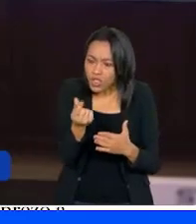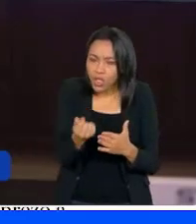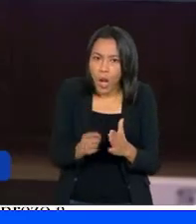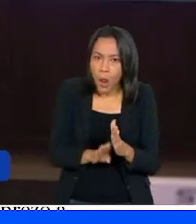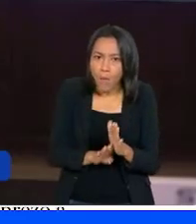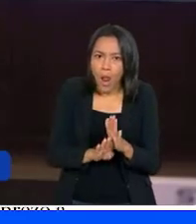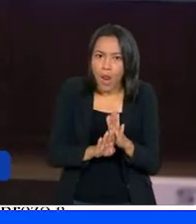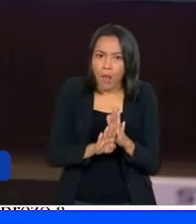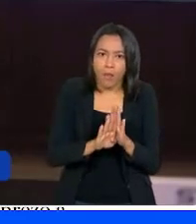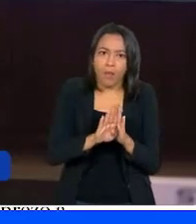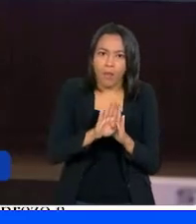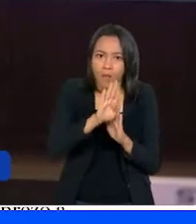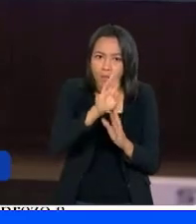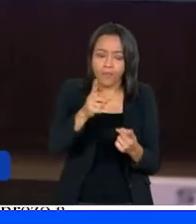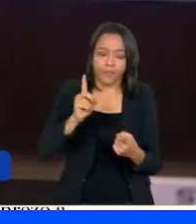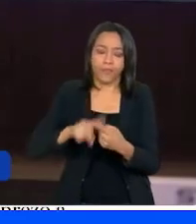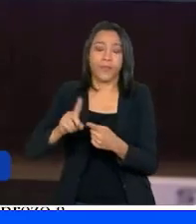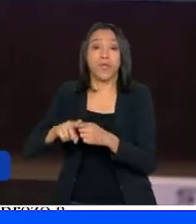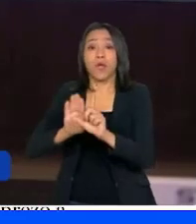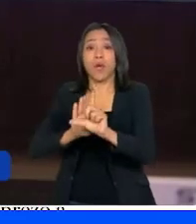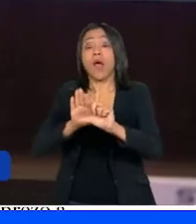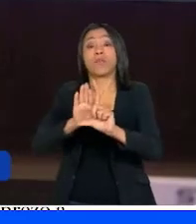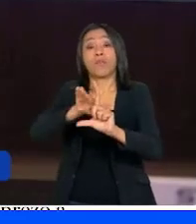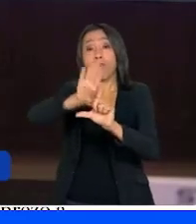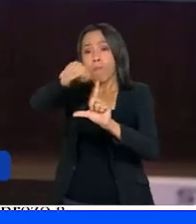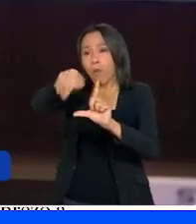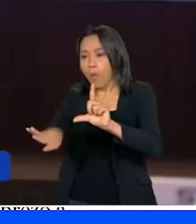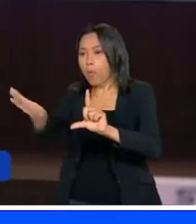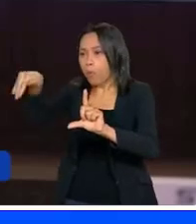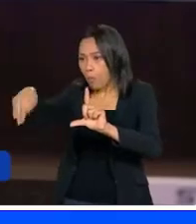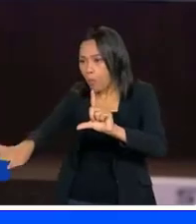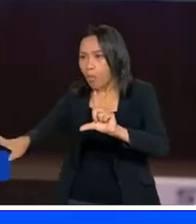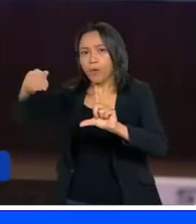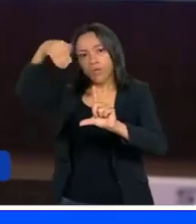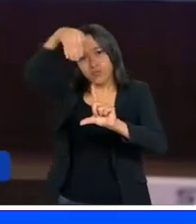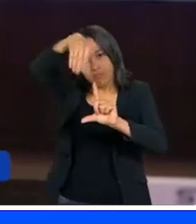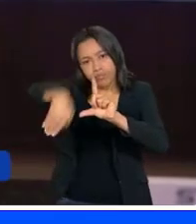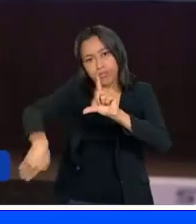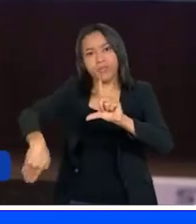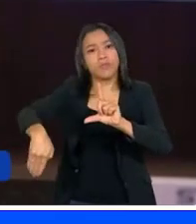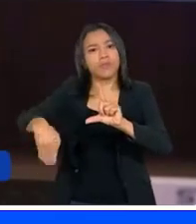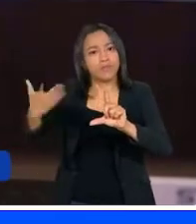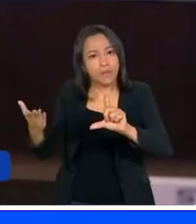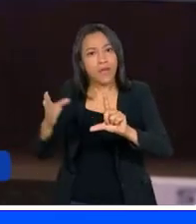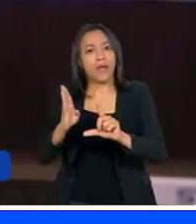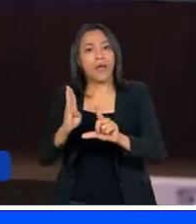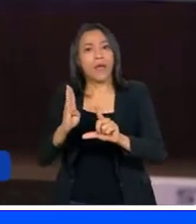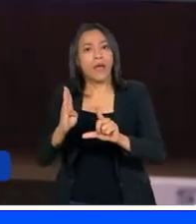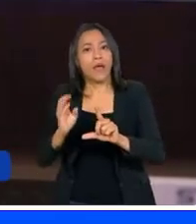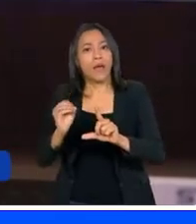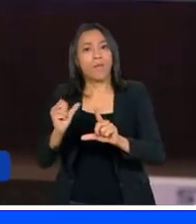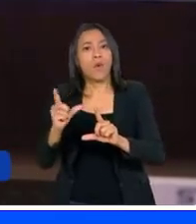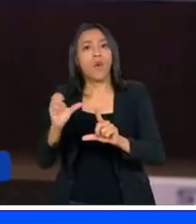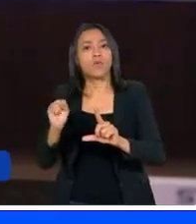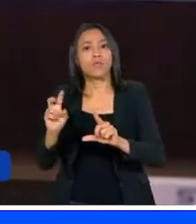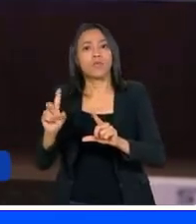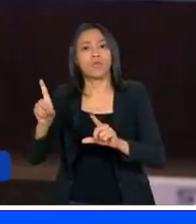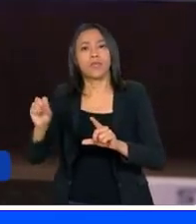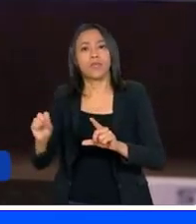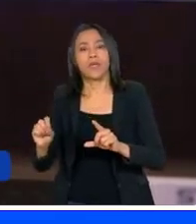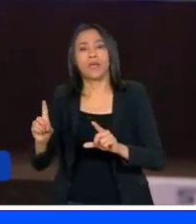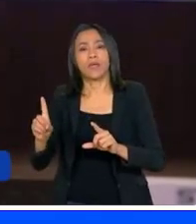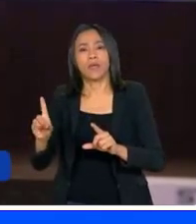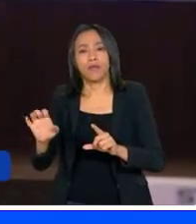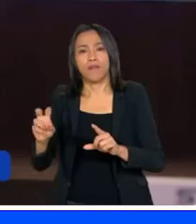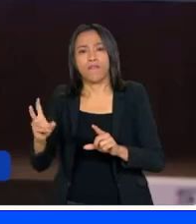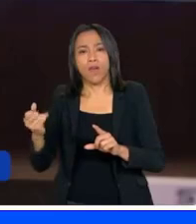gente viu as bolsas de valores despencarem e ninguém está mais dizendo que isso ocorre por problema fiscal do país,